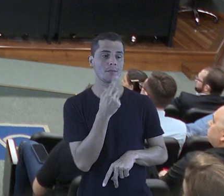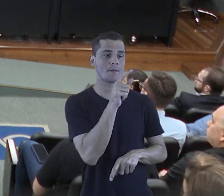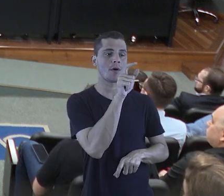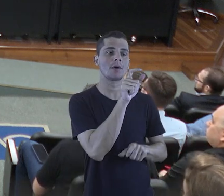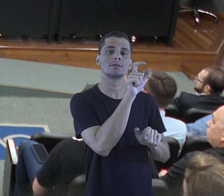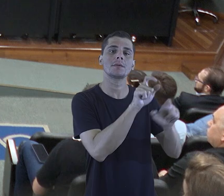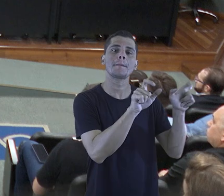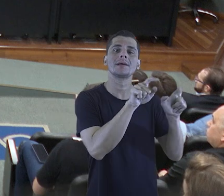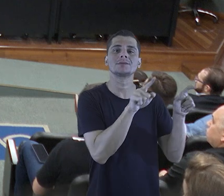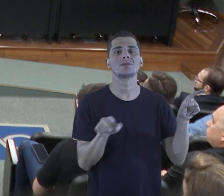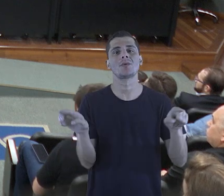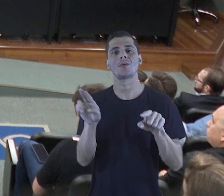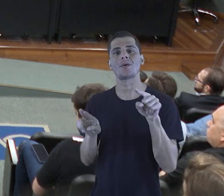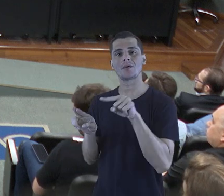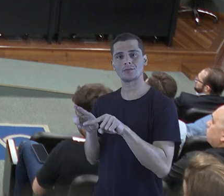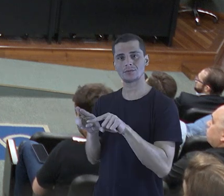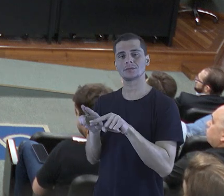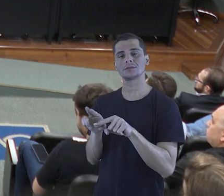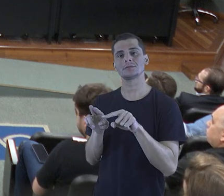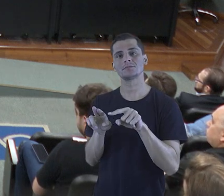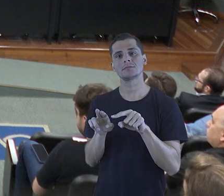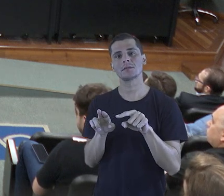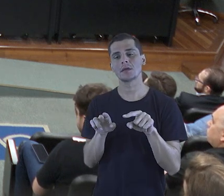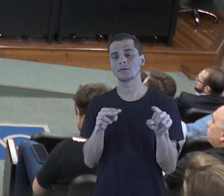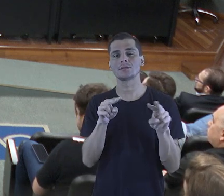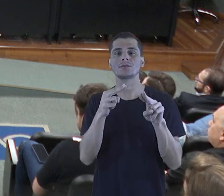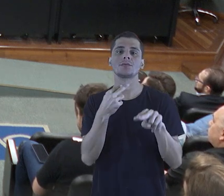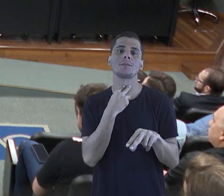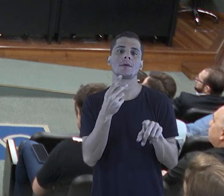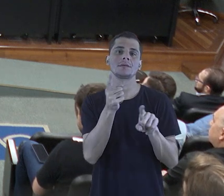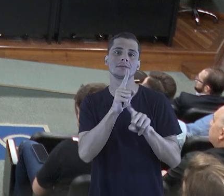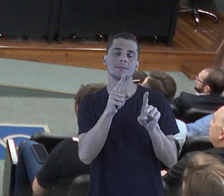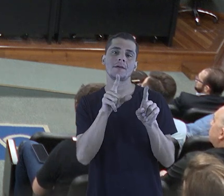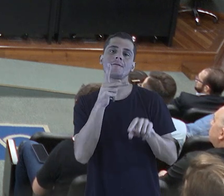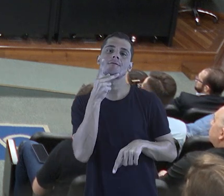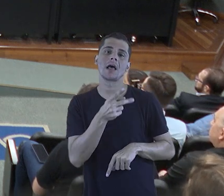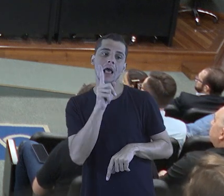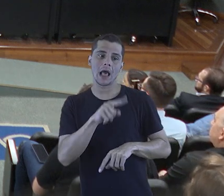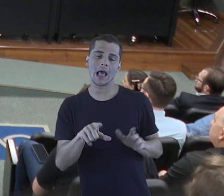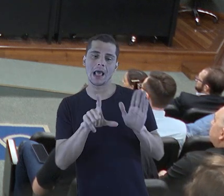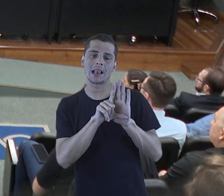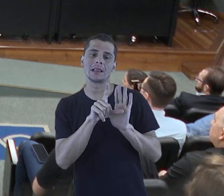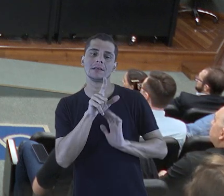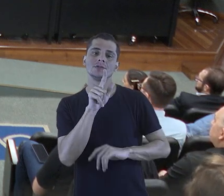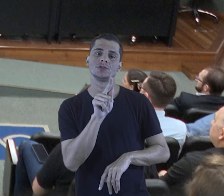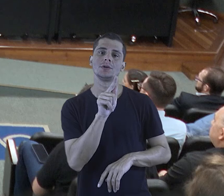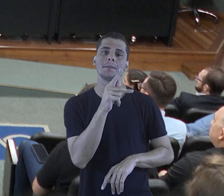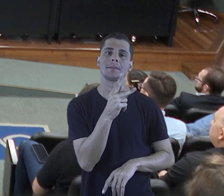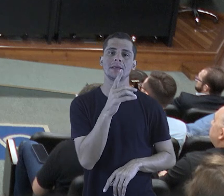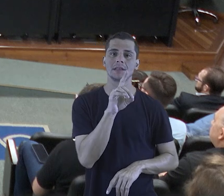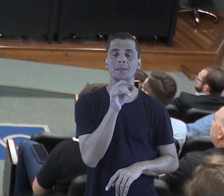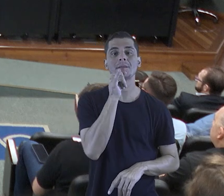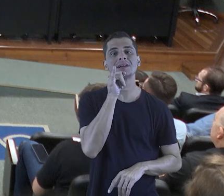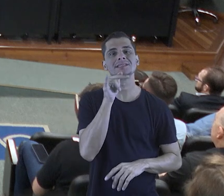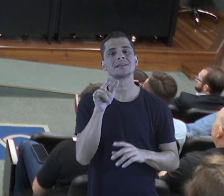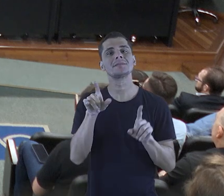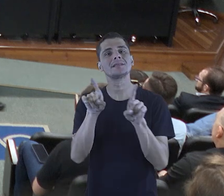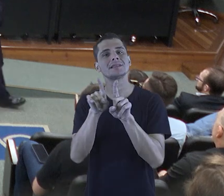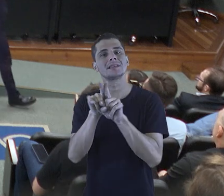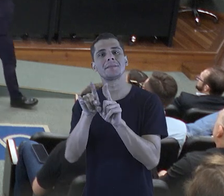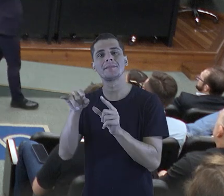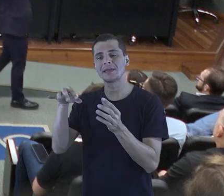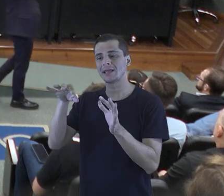coisa, não pode alegar a LGPD. Porque você, torno do público, veja, para quem tem aí currículo látice,